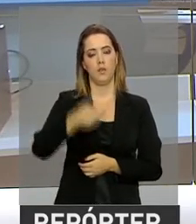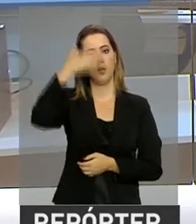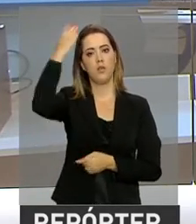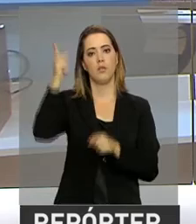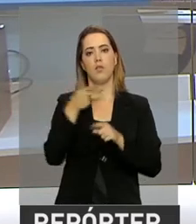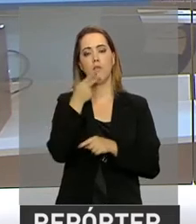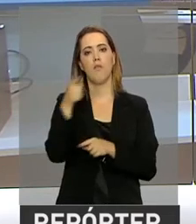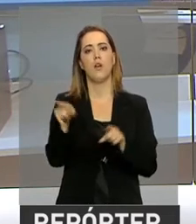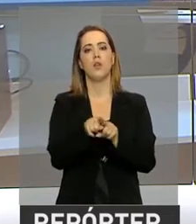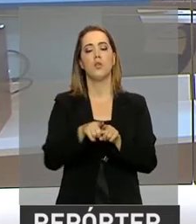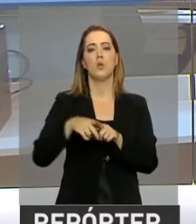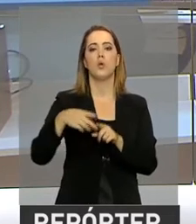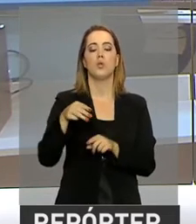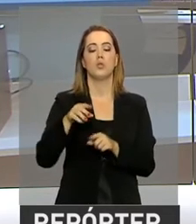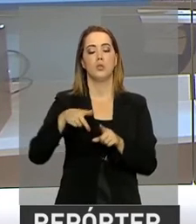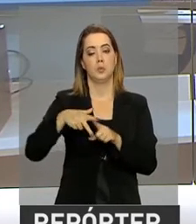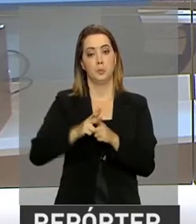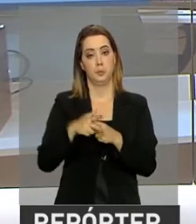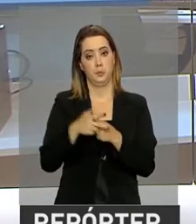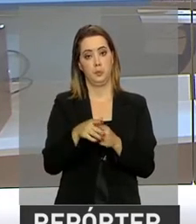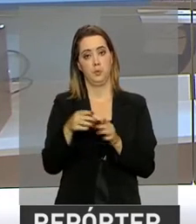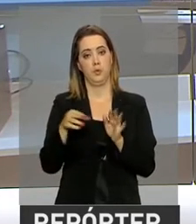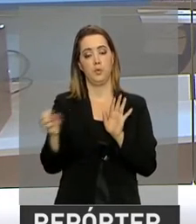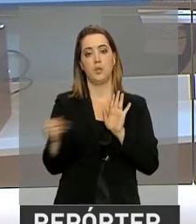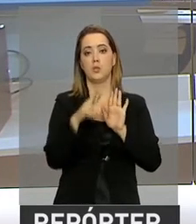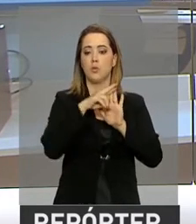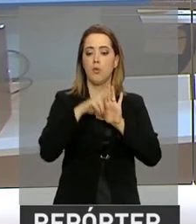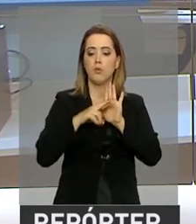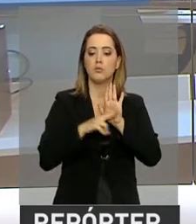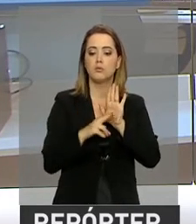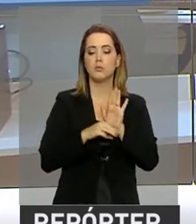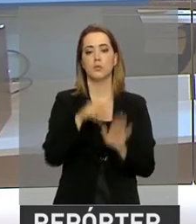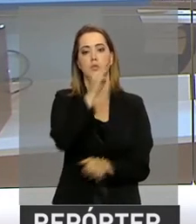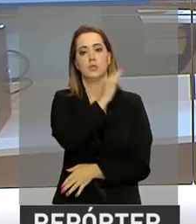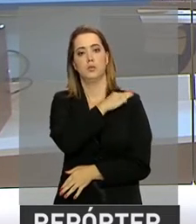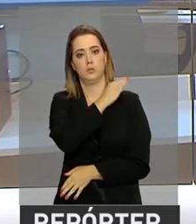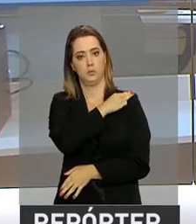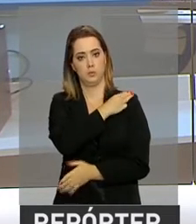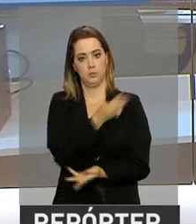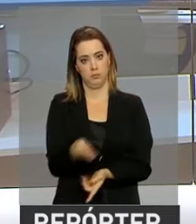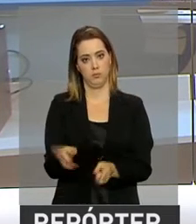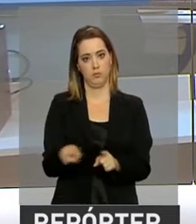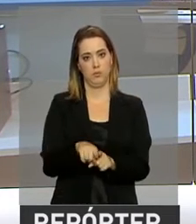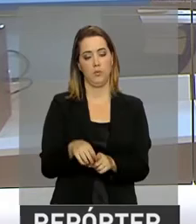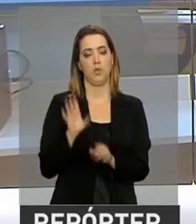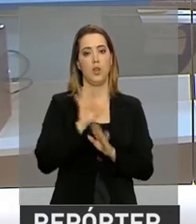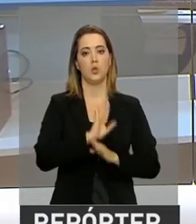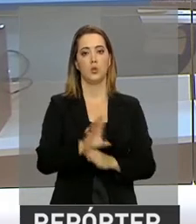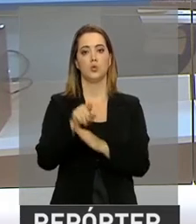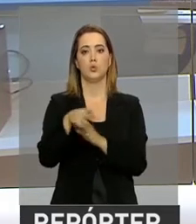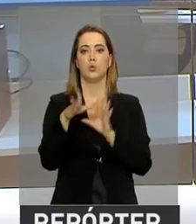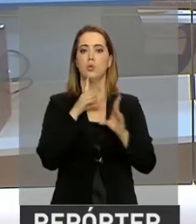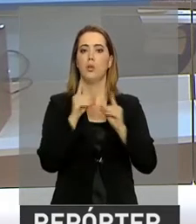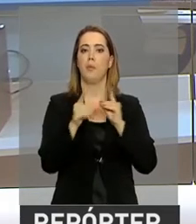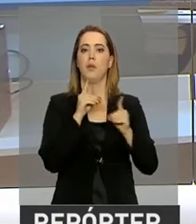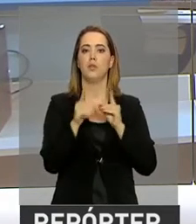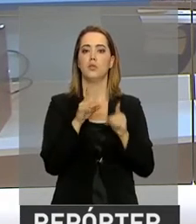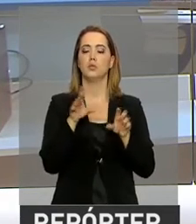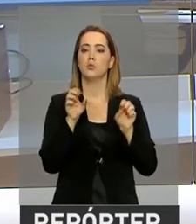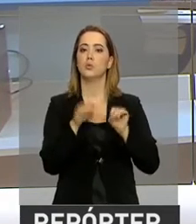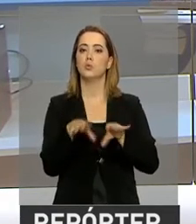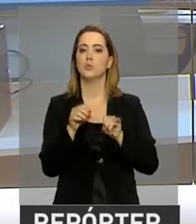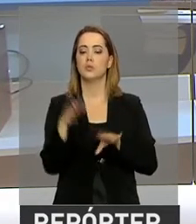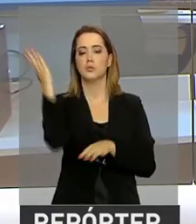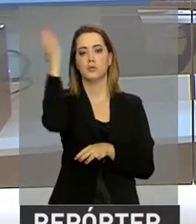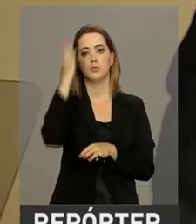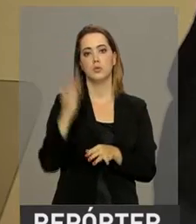sobre a reforma do ensino médio para o presidente a edição de uma medida provisória sobre o tema ajudou a acelerar o debate sobre a educação no